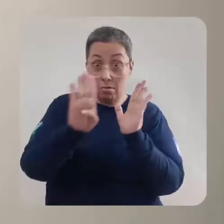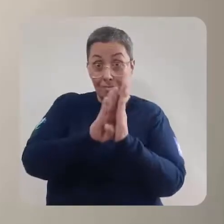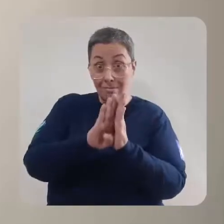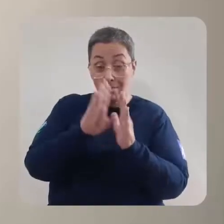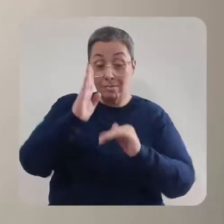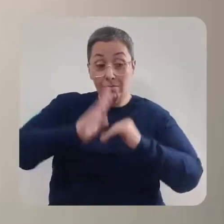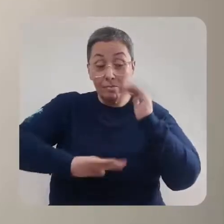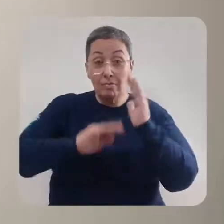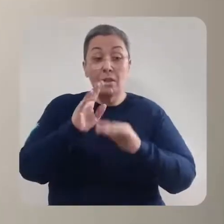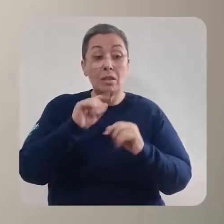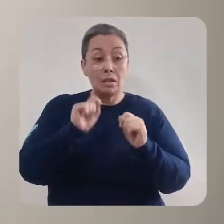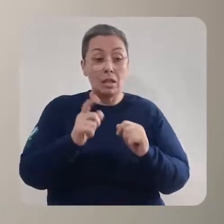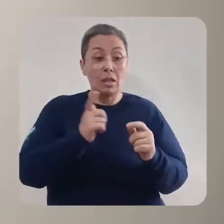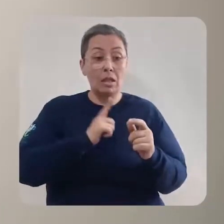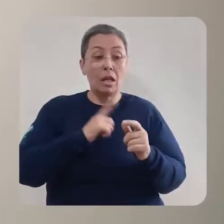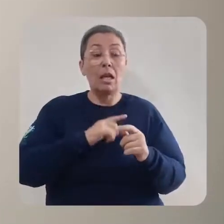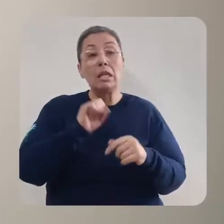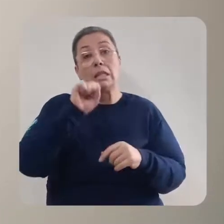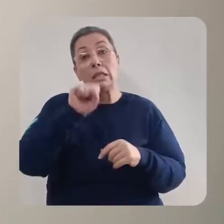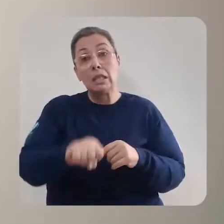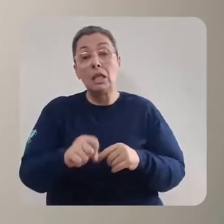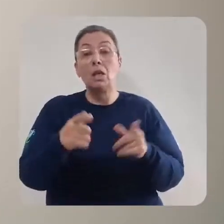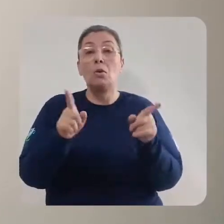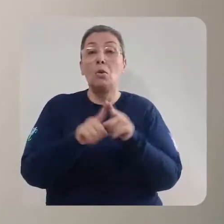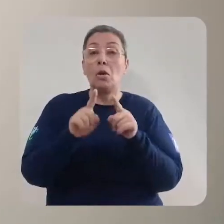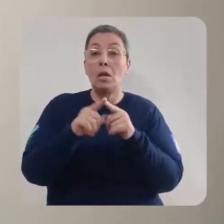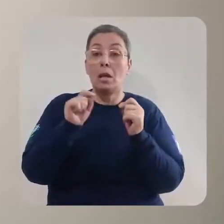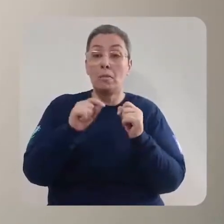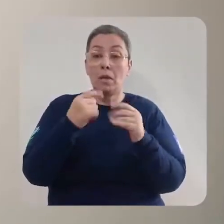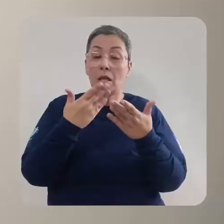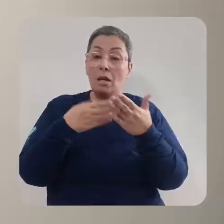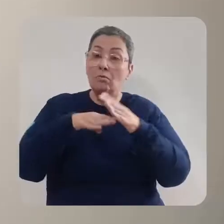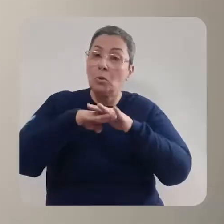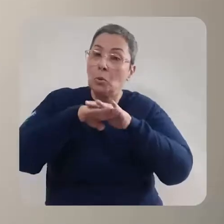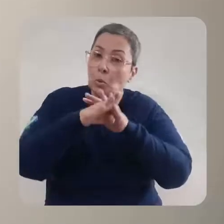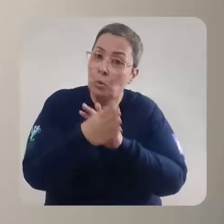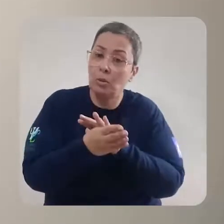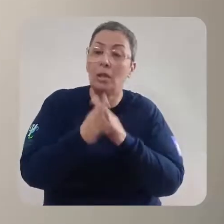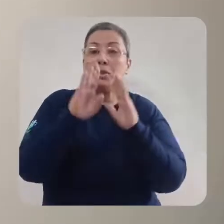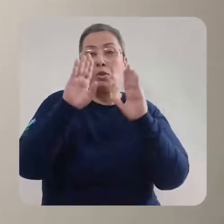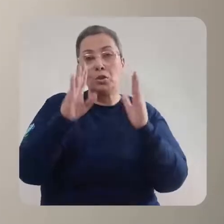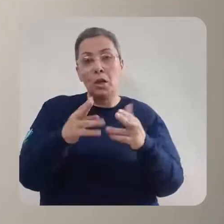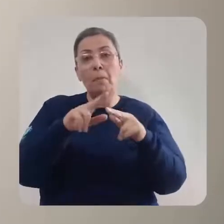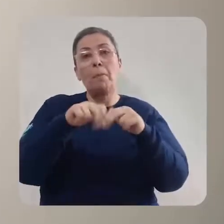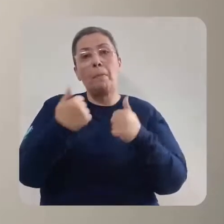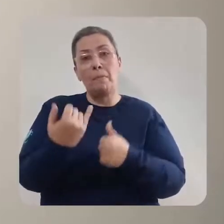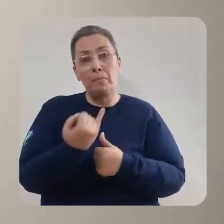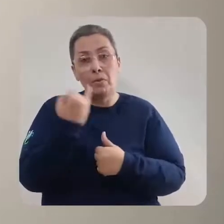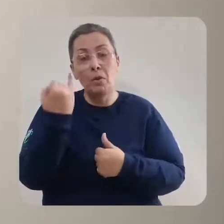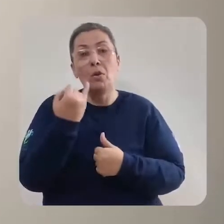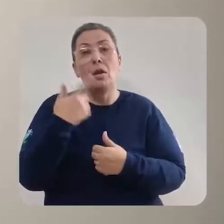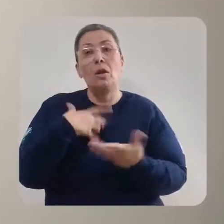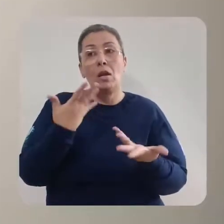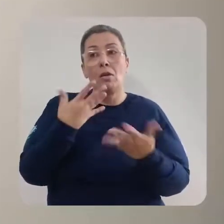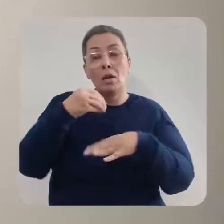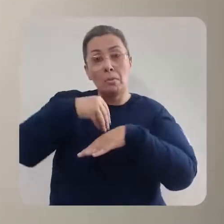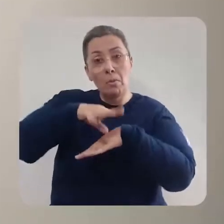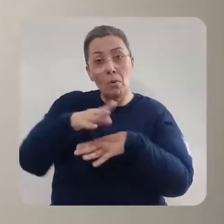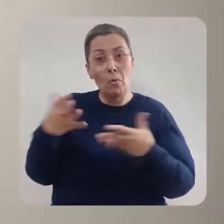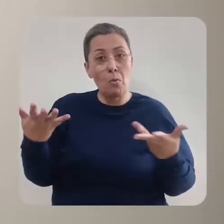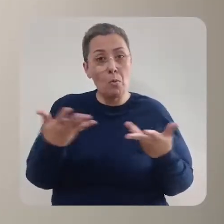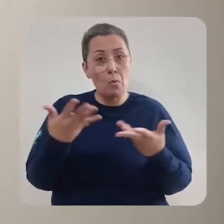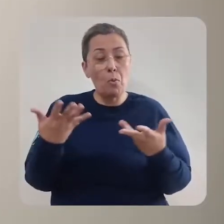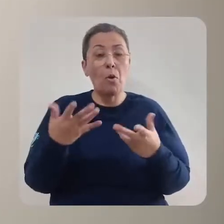chegue naquela atividade, ela já tenha sido familiarizada a isso, né? Por isso que é importante. Então eu queria trazer hoje